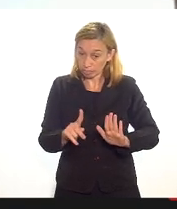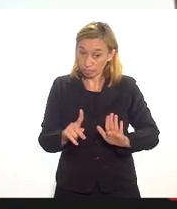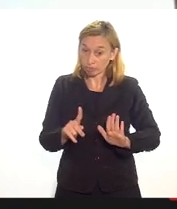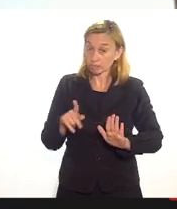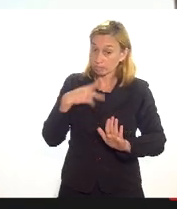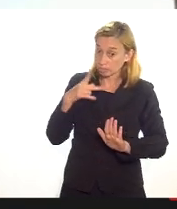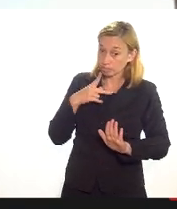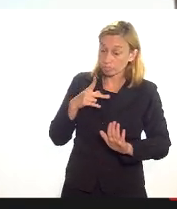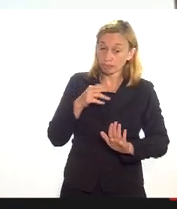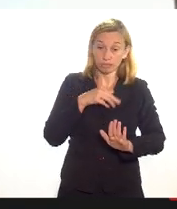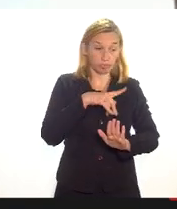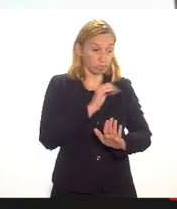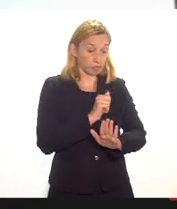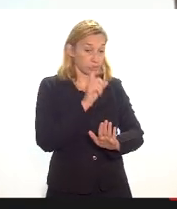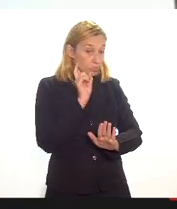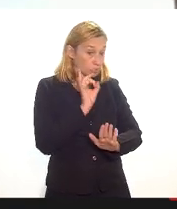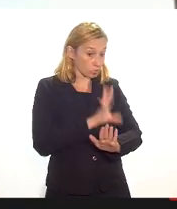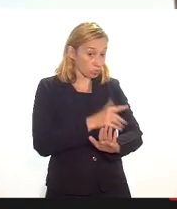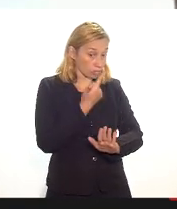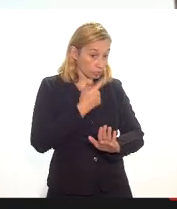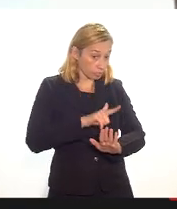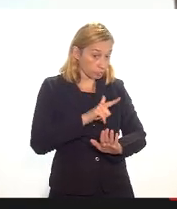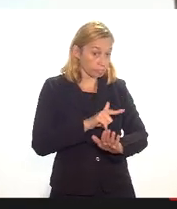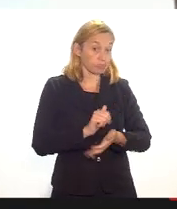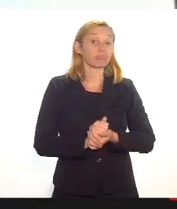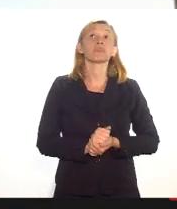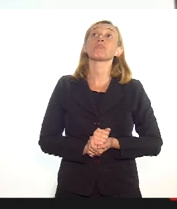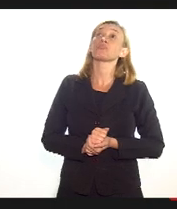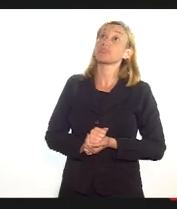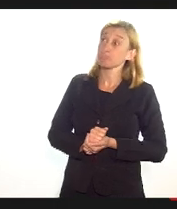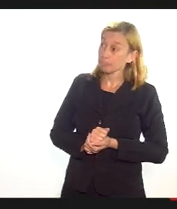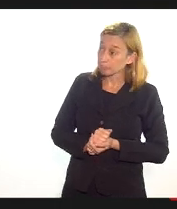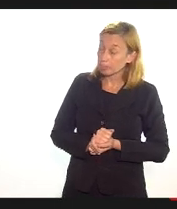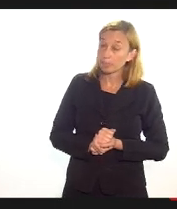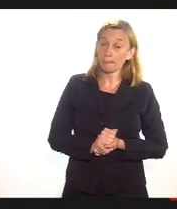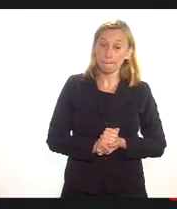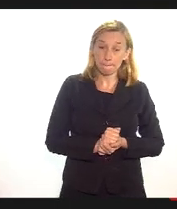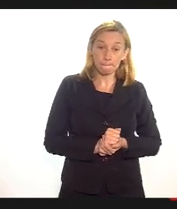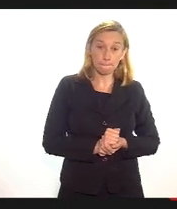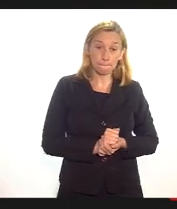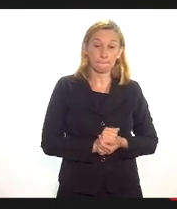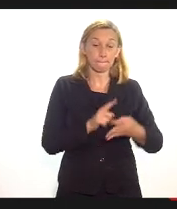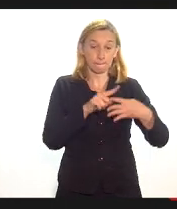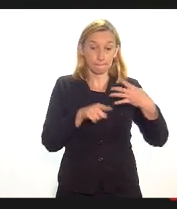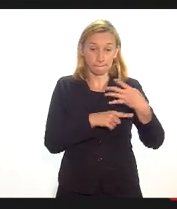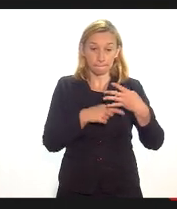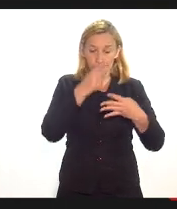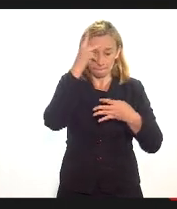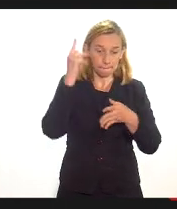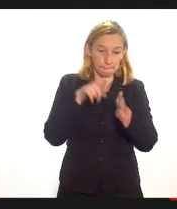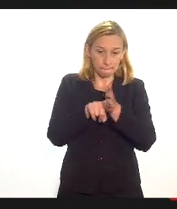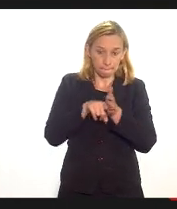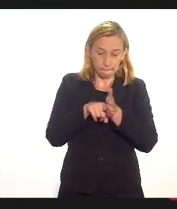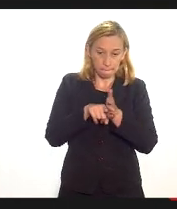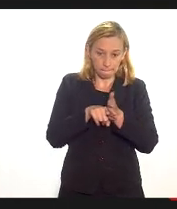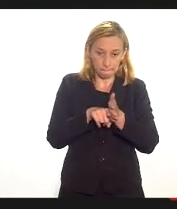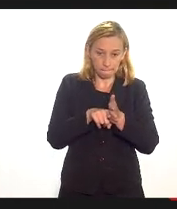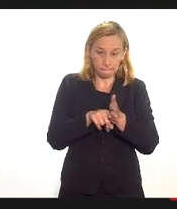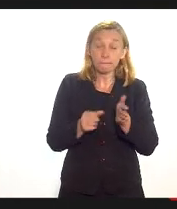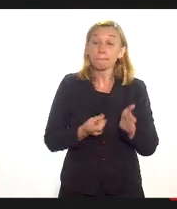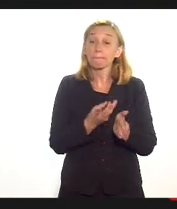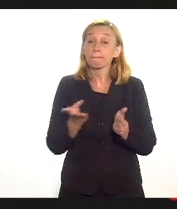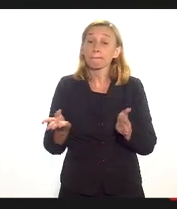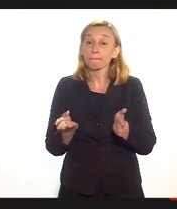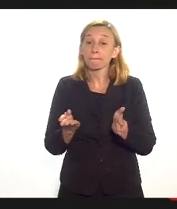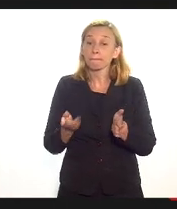A ANP que disse aqui, a Magna só repetiu. Quando eu perguntei. Entendi. Então, seriam quatro pessoas para analisar os repasses e quantas